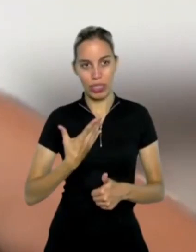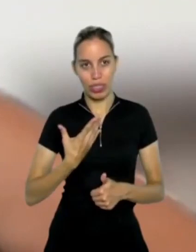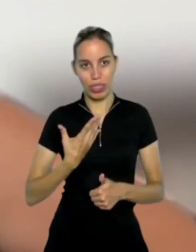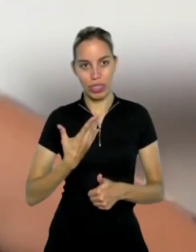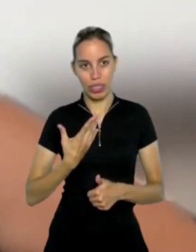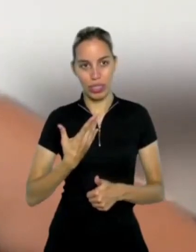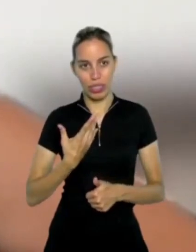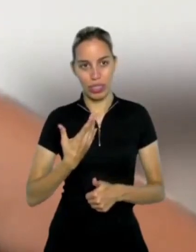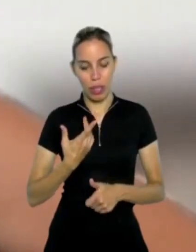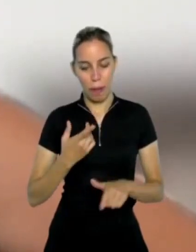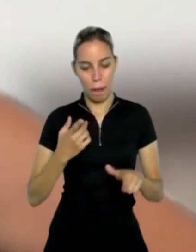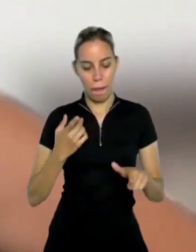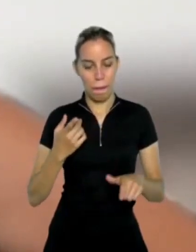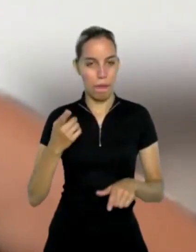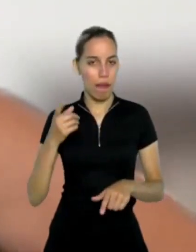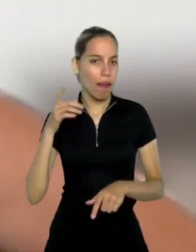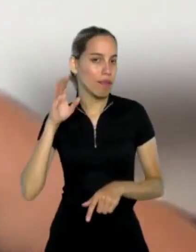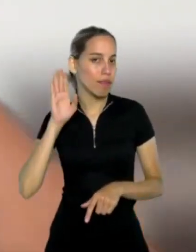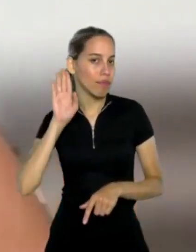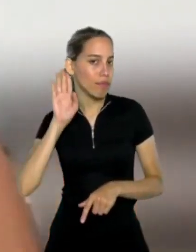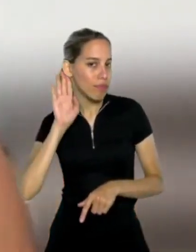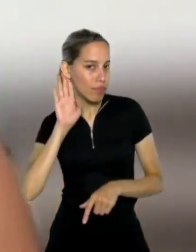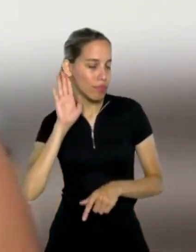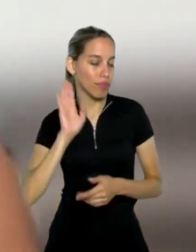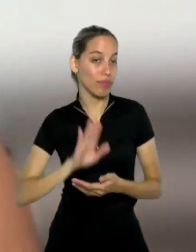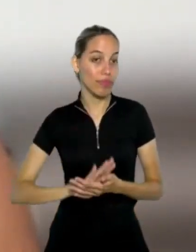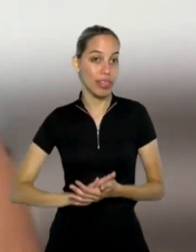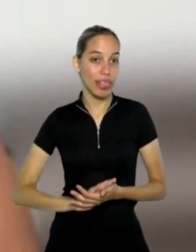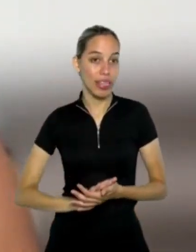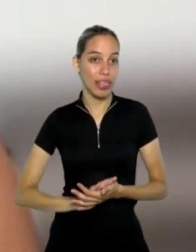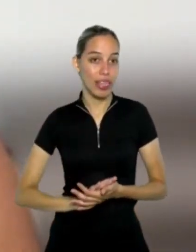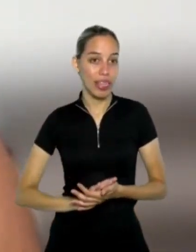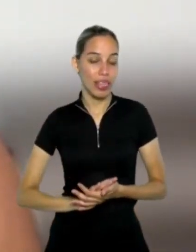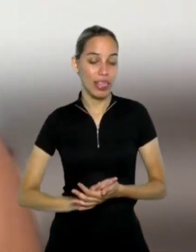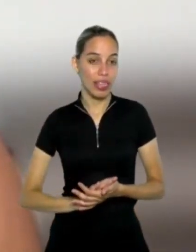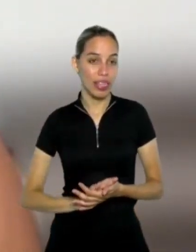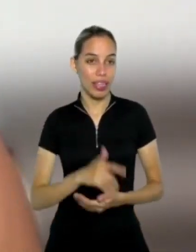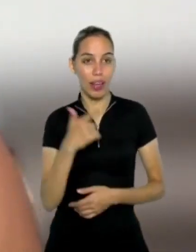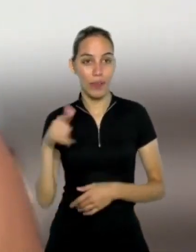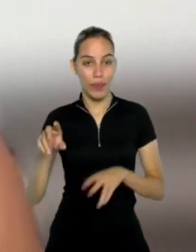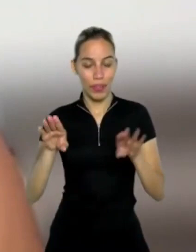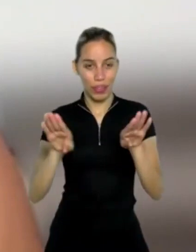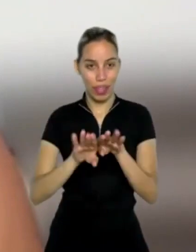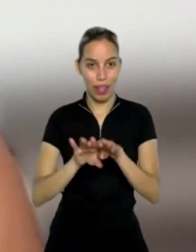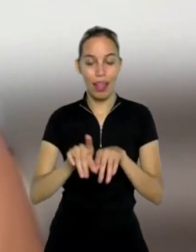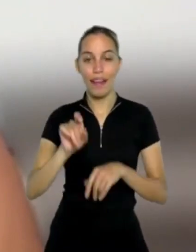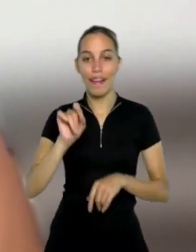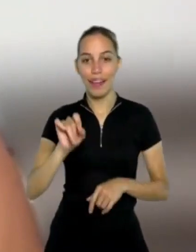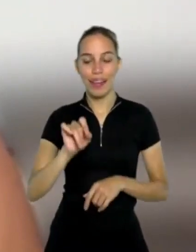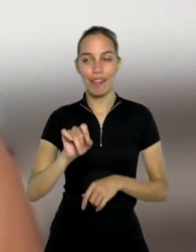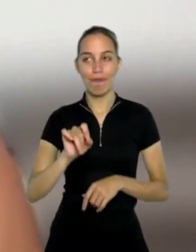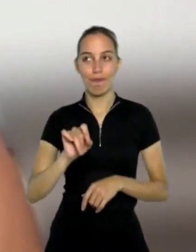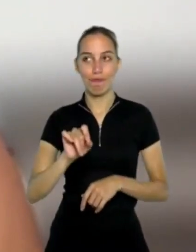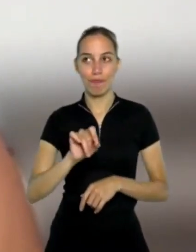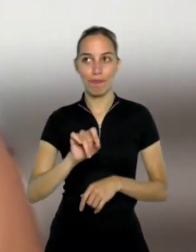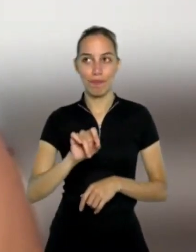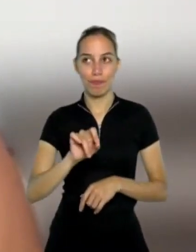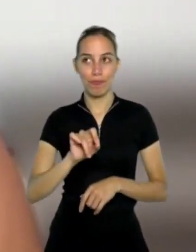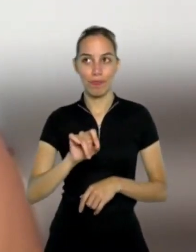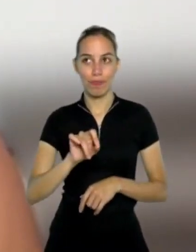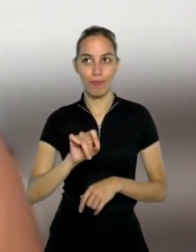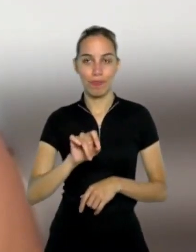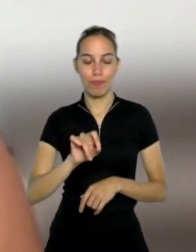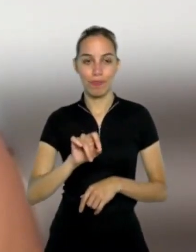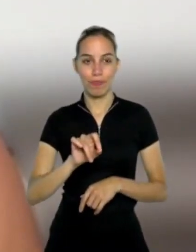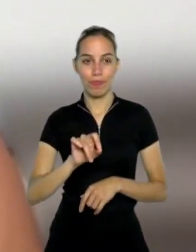Poesia ao Pé do Ouvido, que é um livro infantil, e o outro que a gente tinha comentado, que, que você